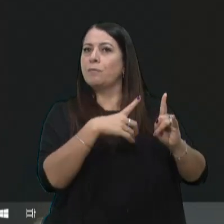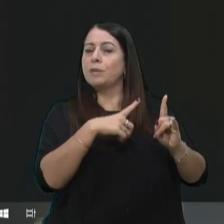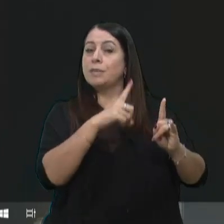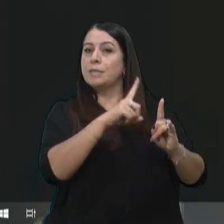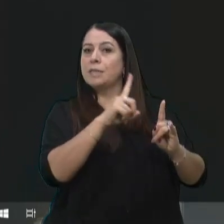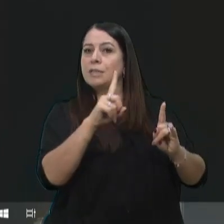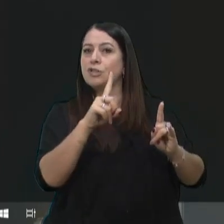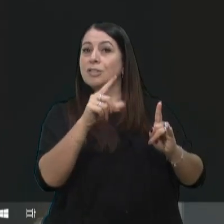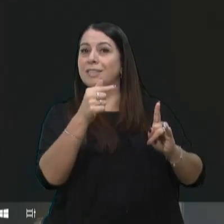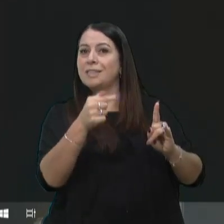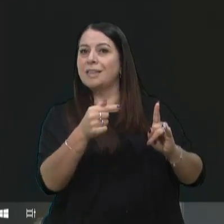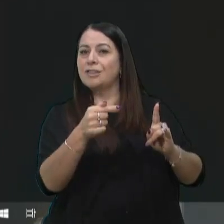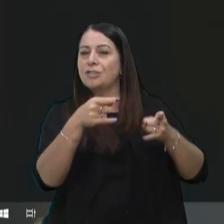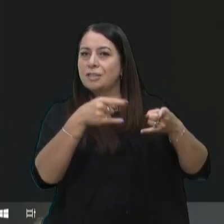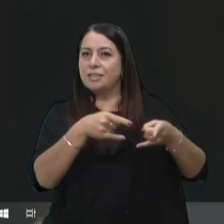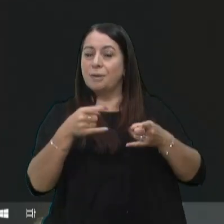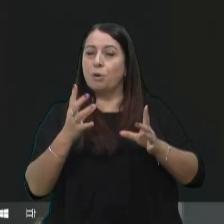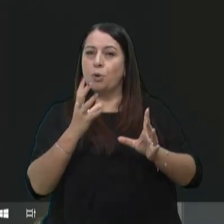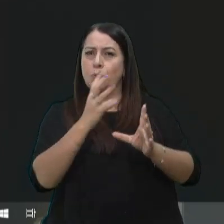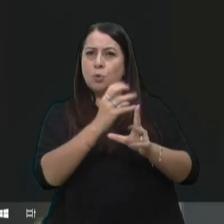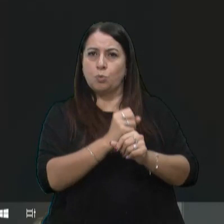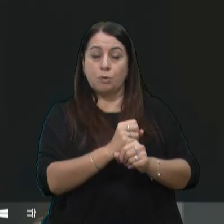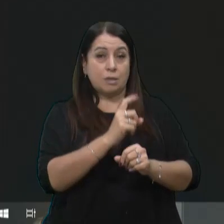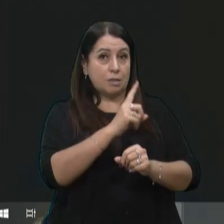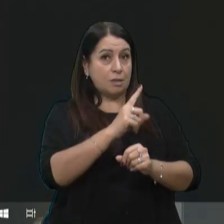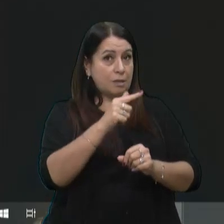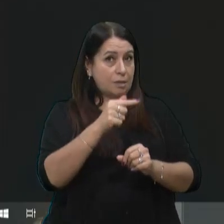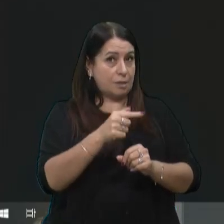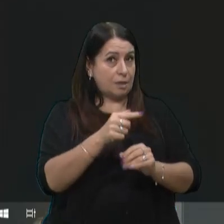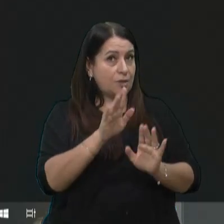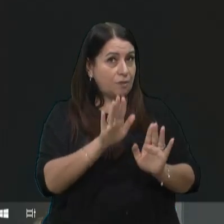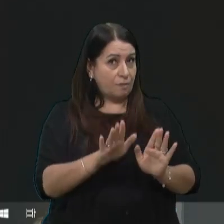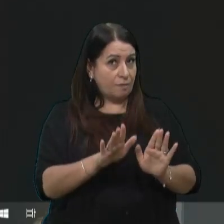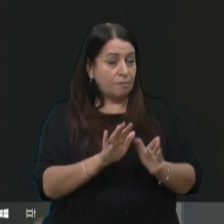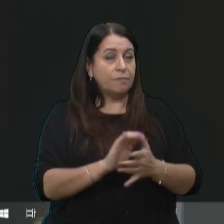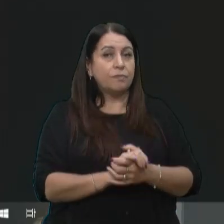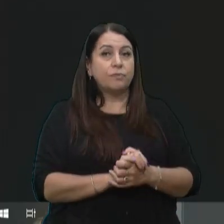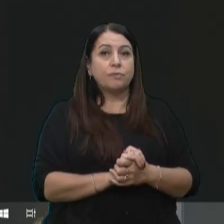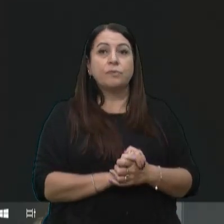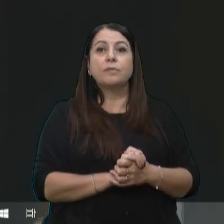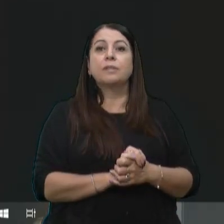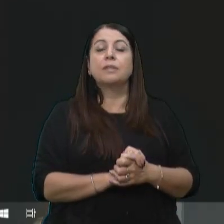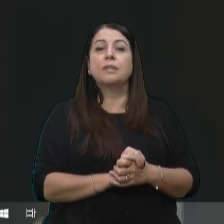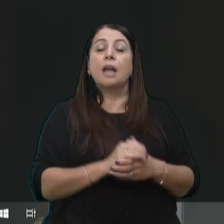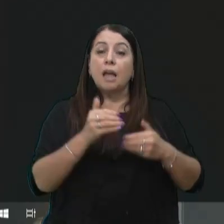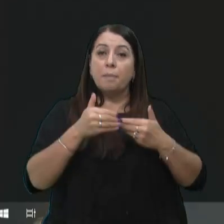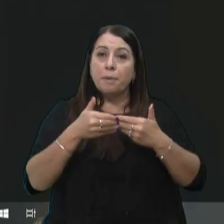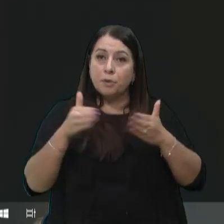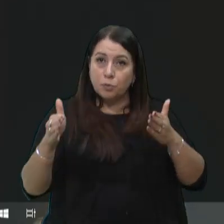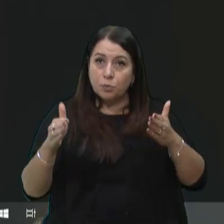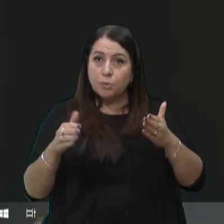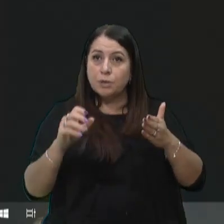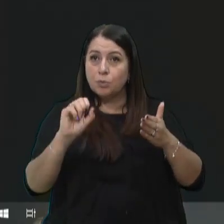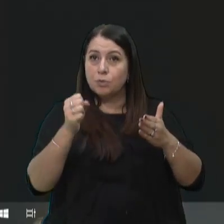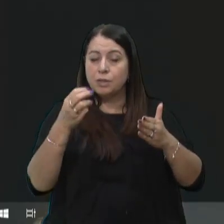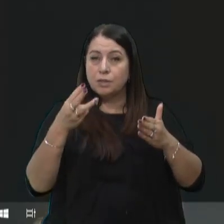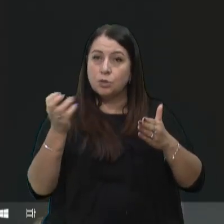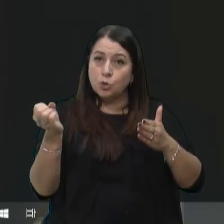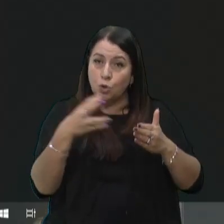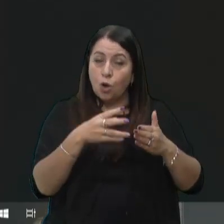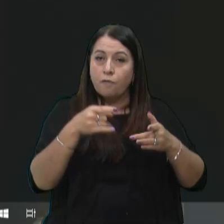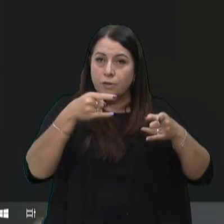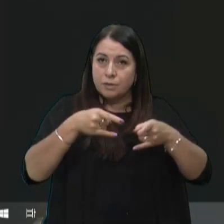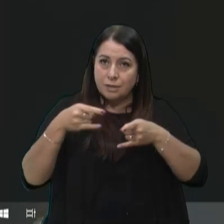117 leitos no total 117 leitos olha ali vejam bem a abertura será para 839